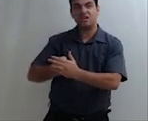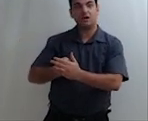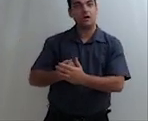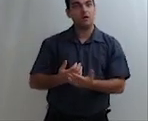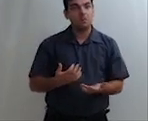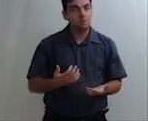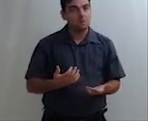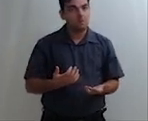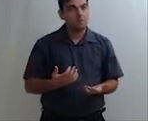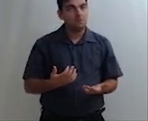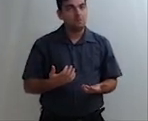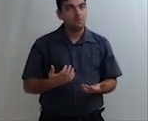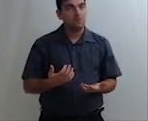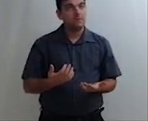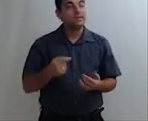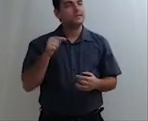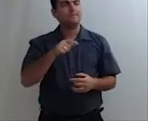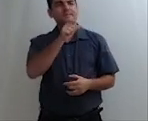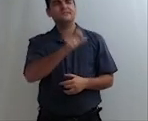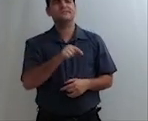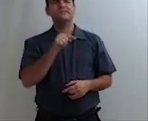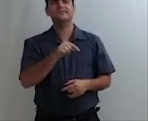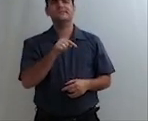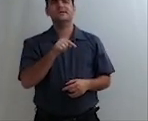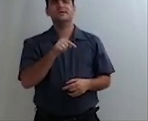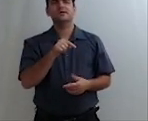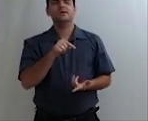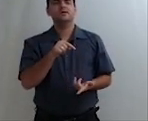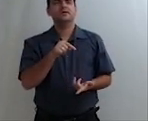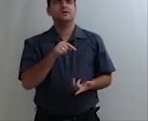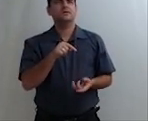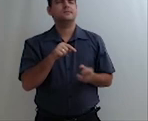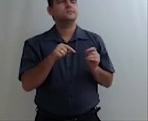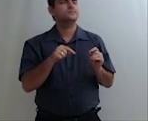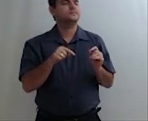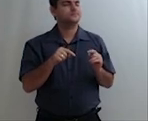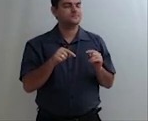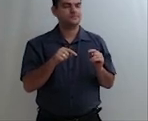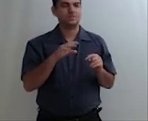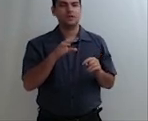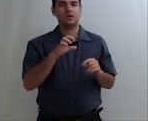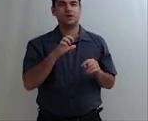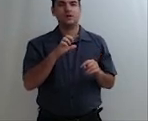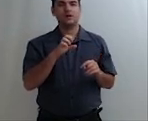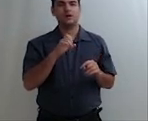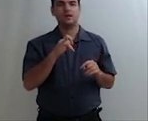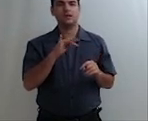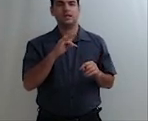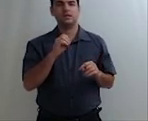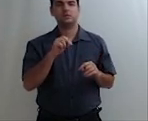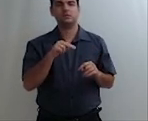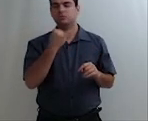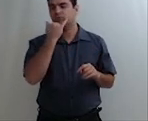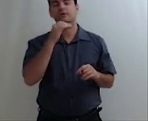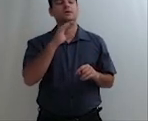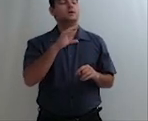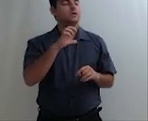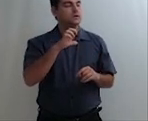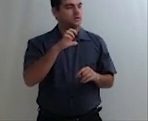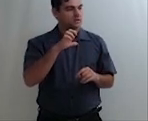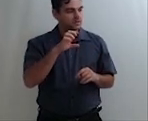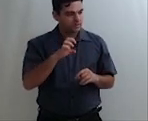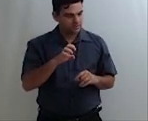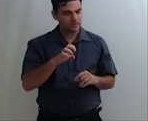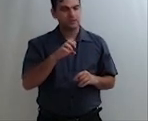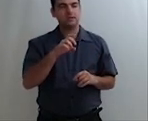do paciente aqui o no caso paciente que é o citon né cbon cbon